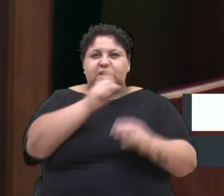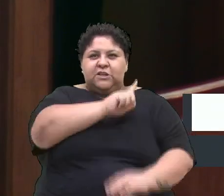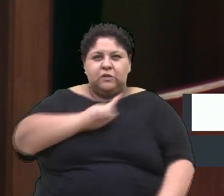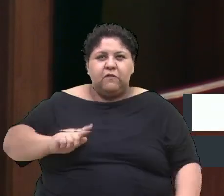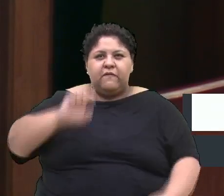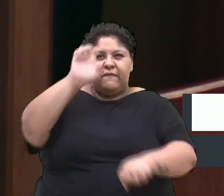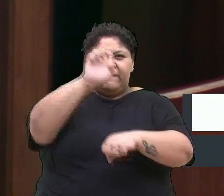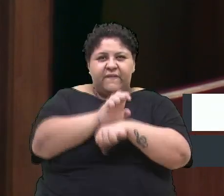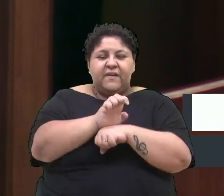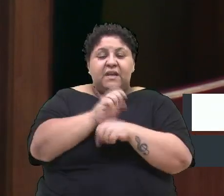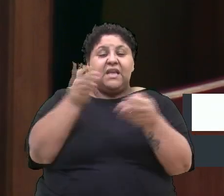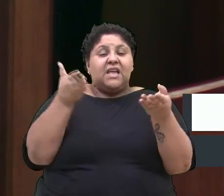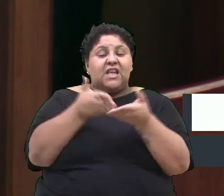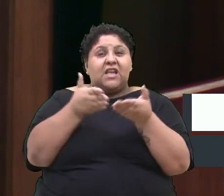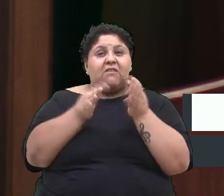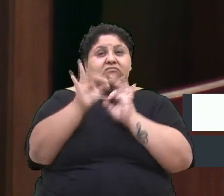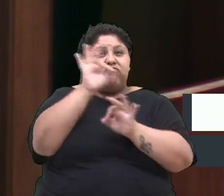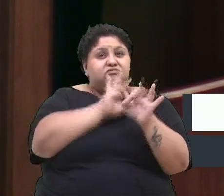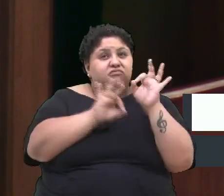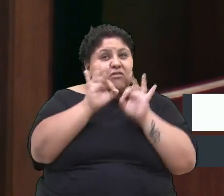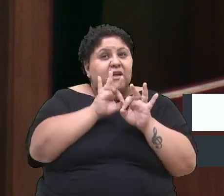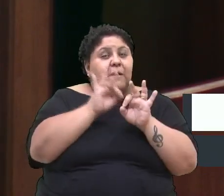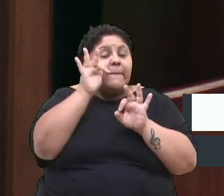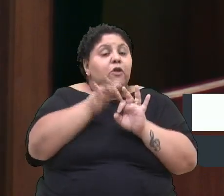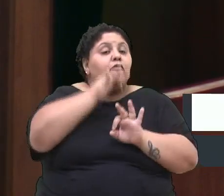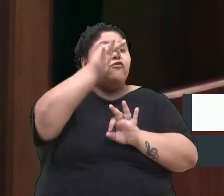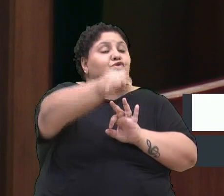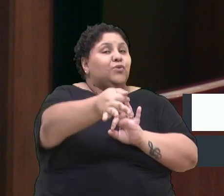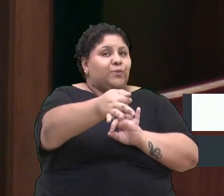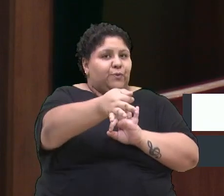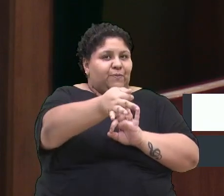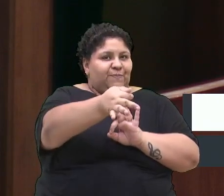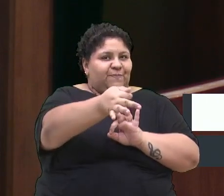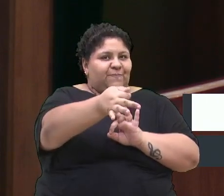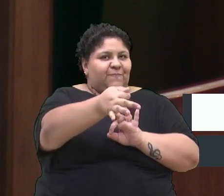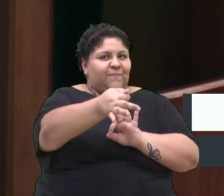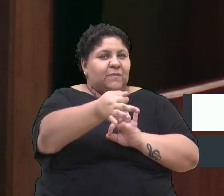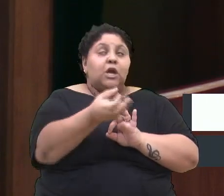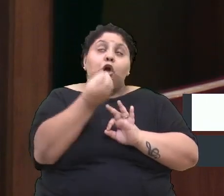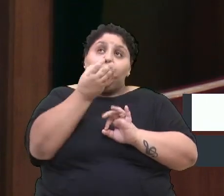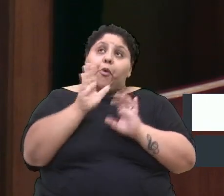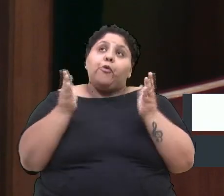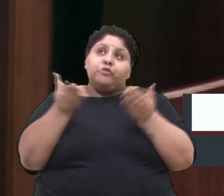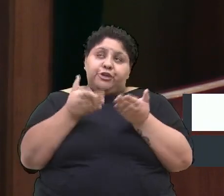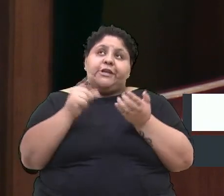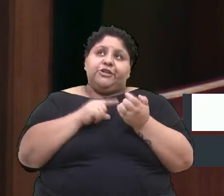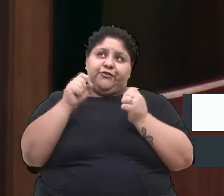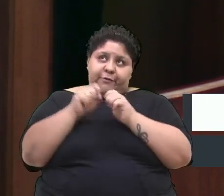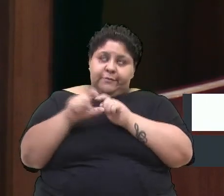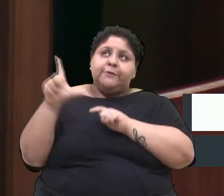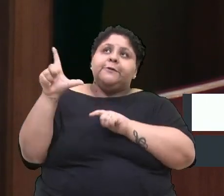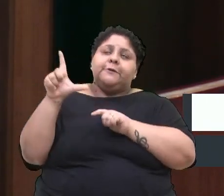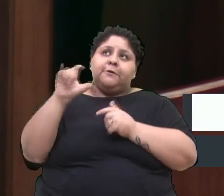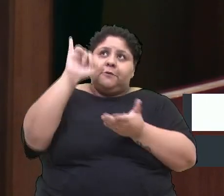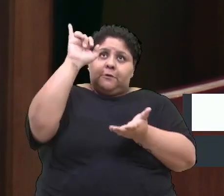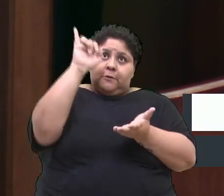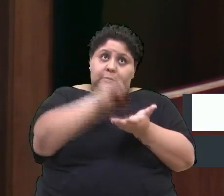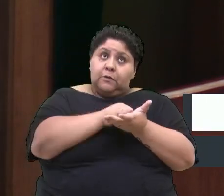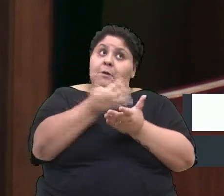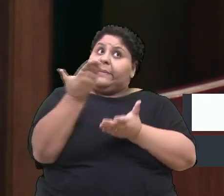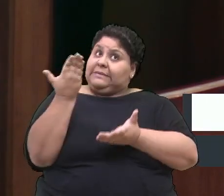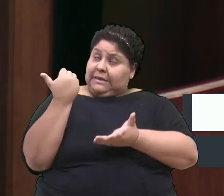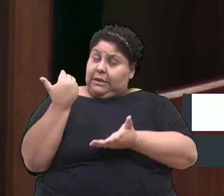de que dessa vez o ajuste é pelo futuro. Bom, nós já tivemos aumento de impostos pelo